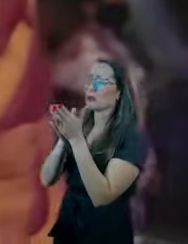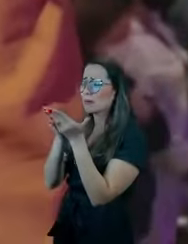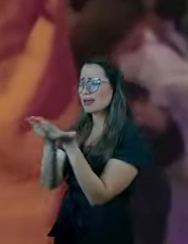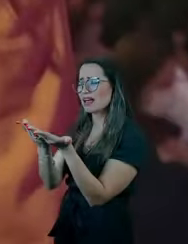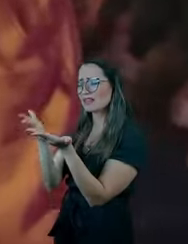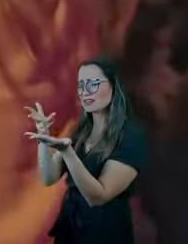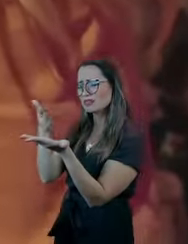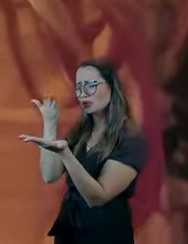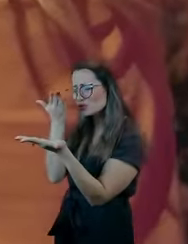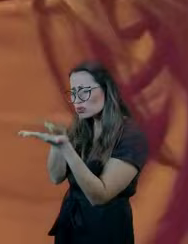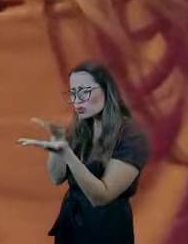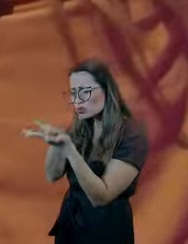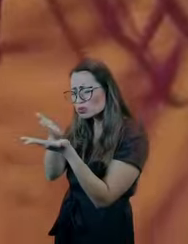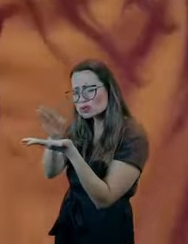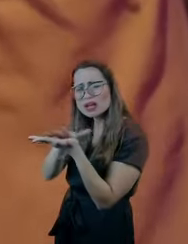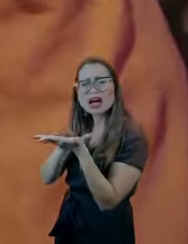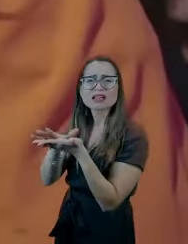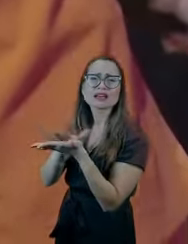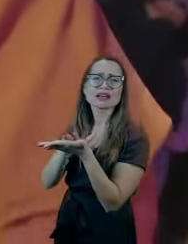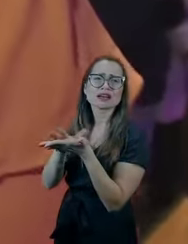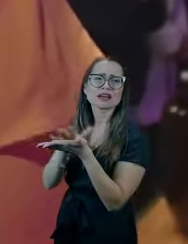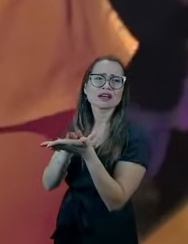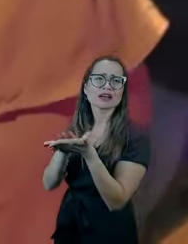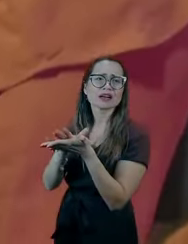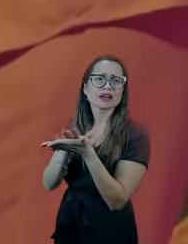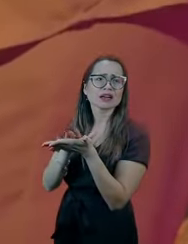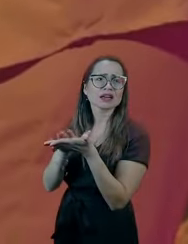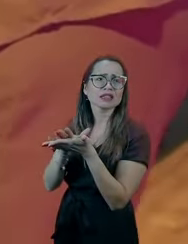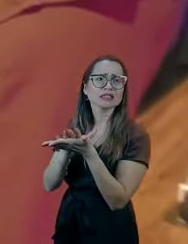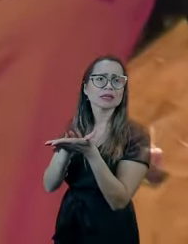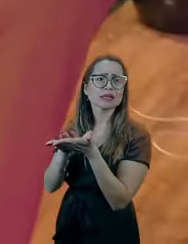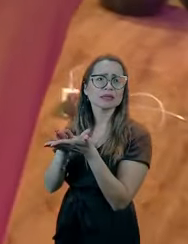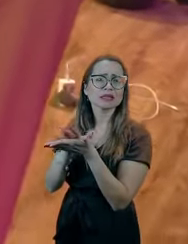Sabrina, você não está sozinha.